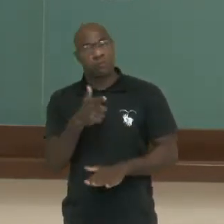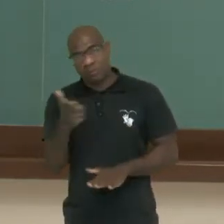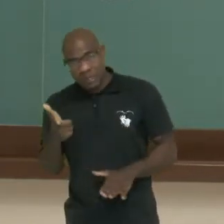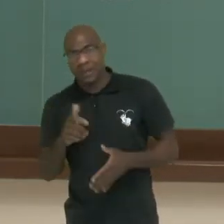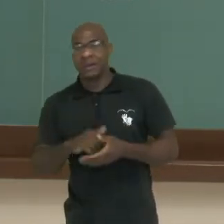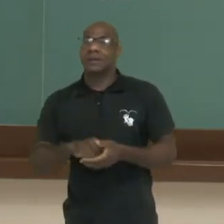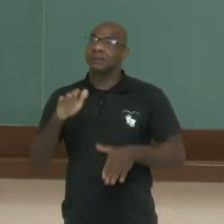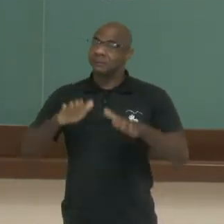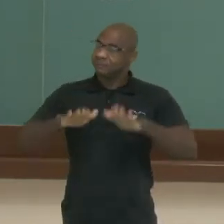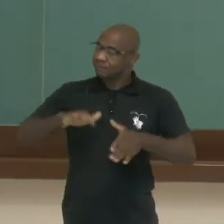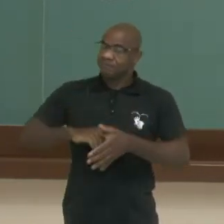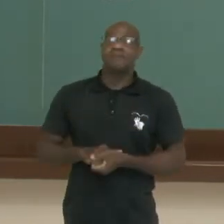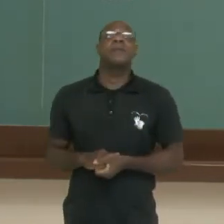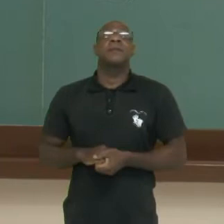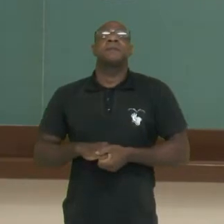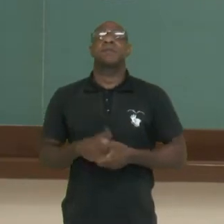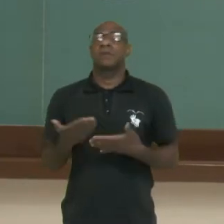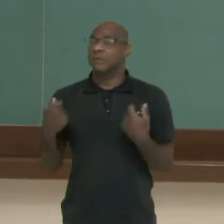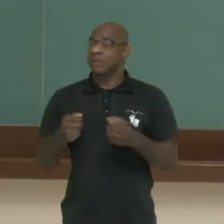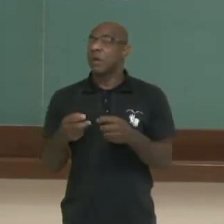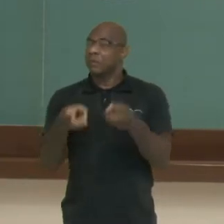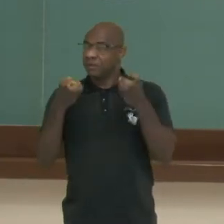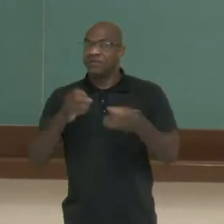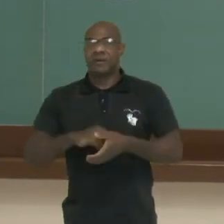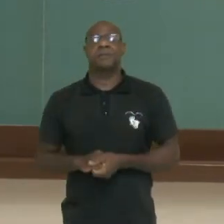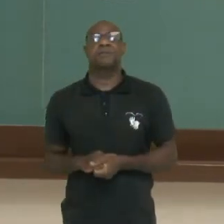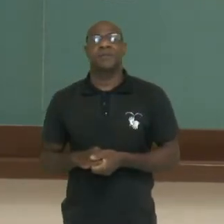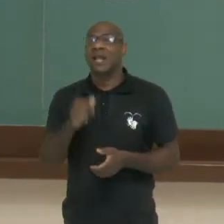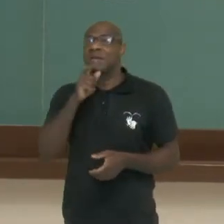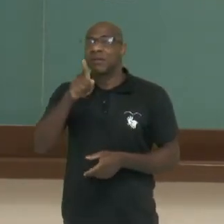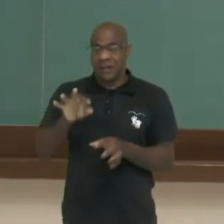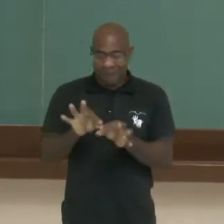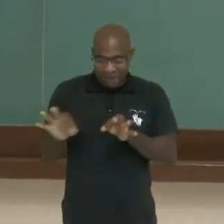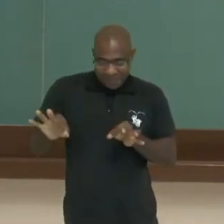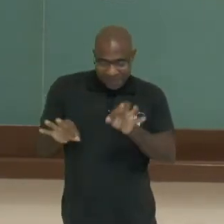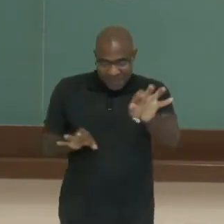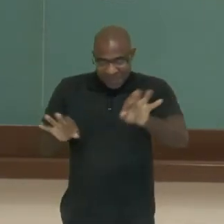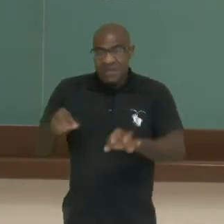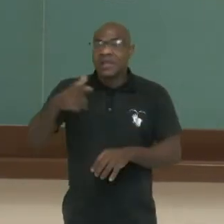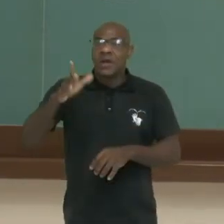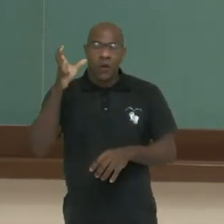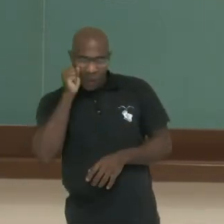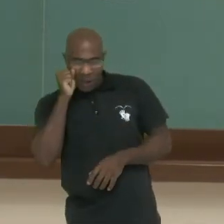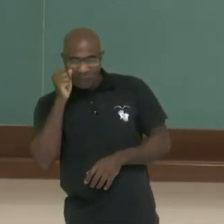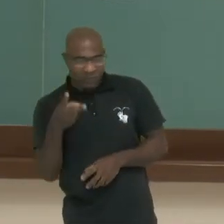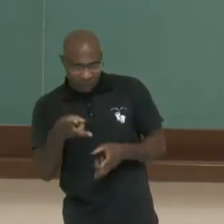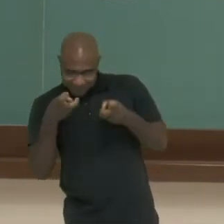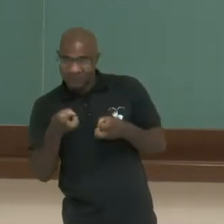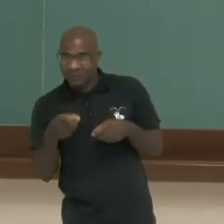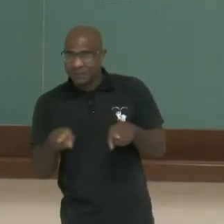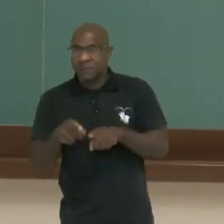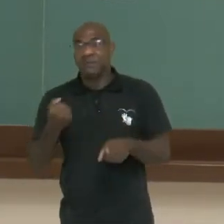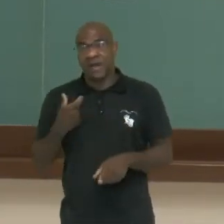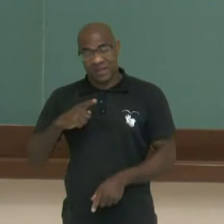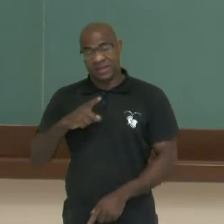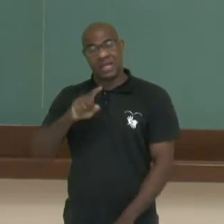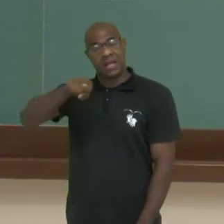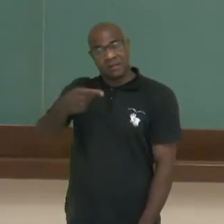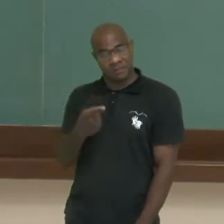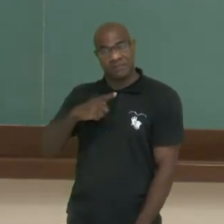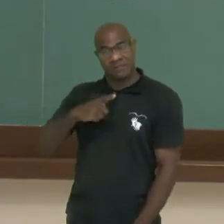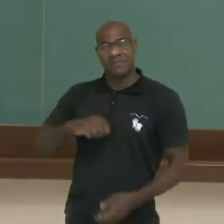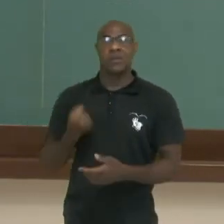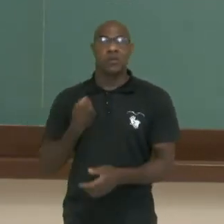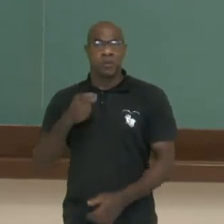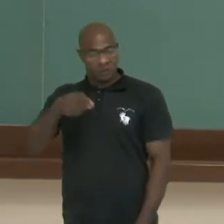bom? Então isso, se você observar e for medir o perímetro do seu quarto, você vai ver que provavelmente vai ser o um número decimal, hein? Tá bom? Então